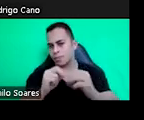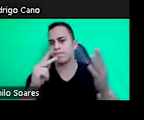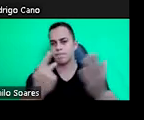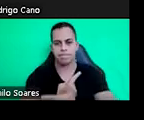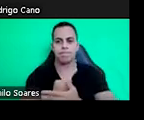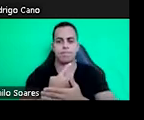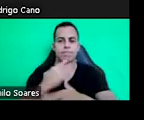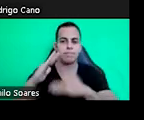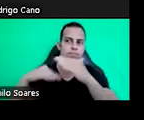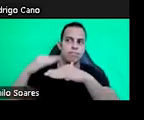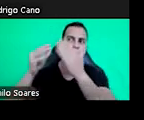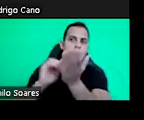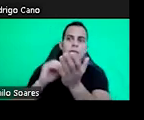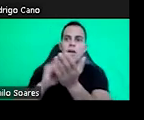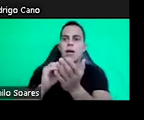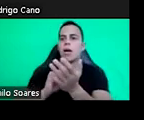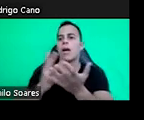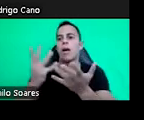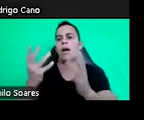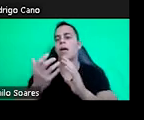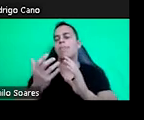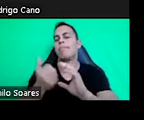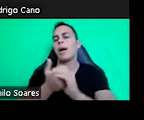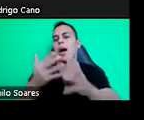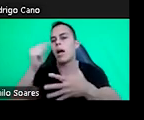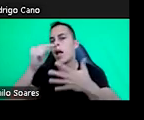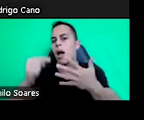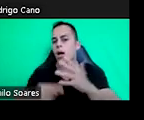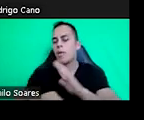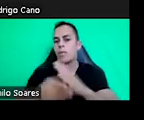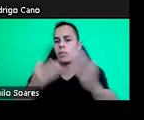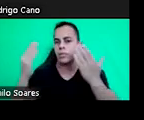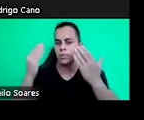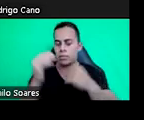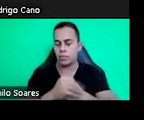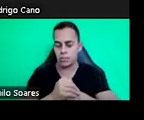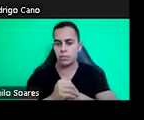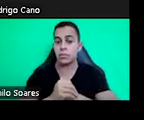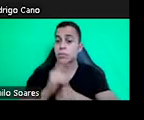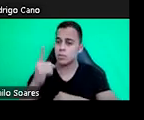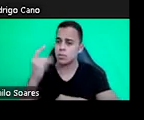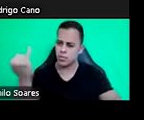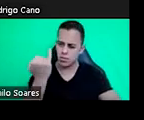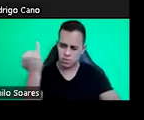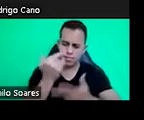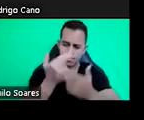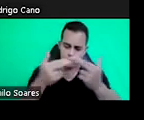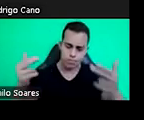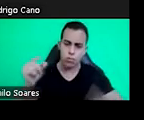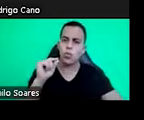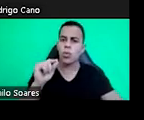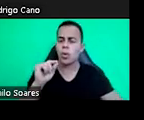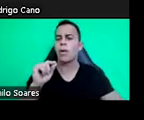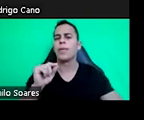com o desenvolvimento de outras comorbidades psiquiátricas. E um ponto importante aqui sobre a questão da prevalência, que a gente